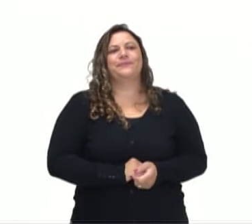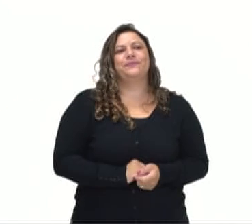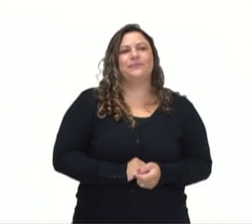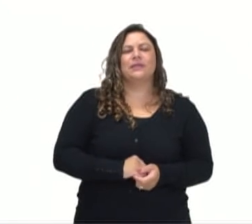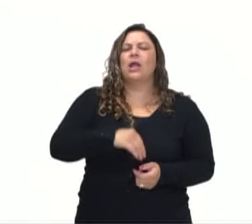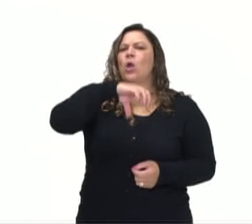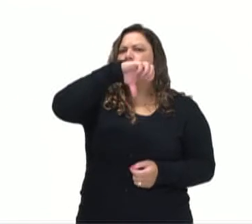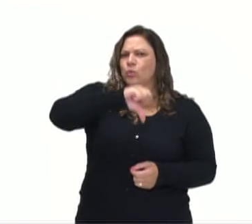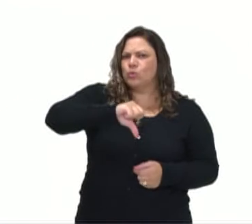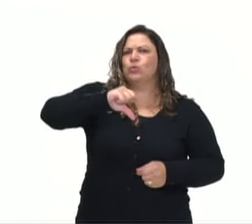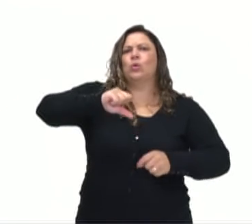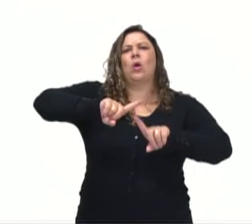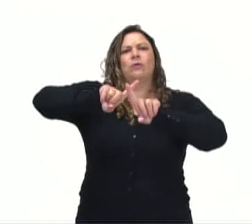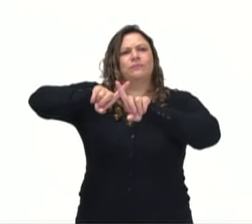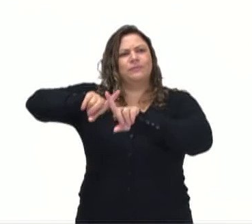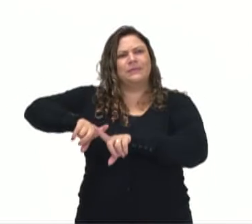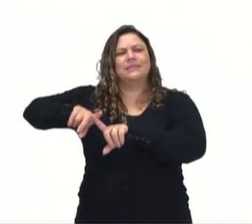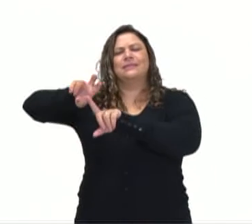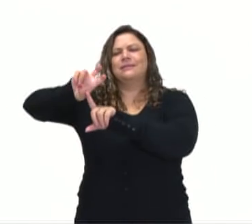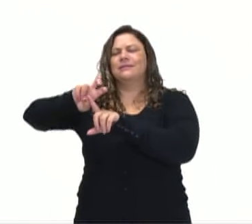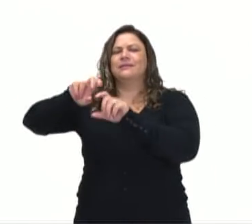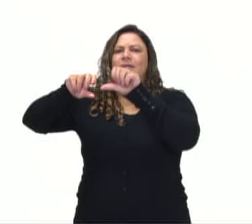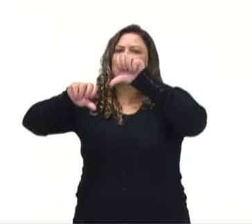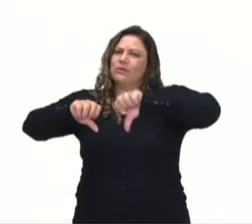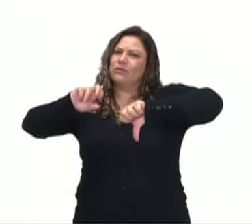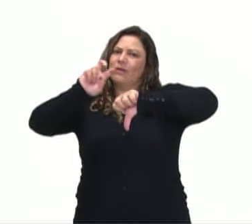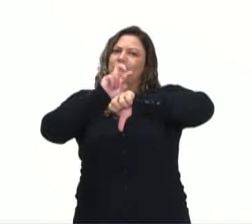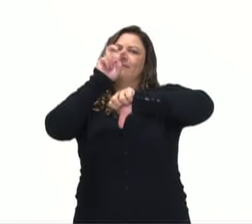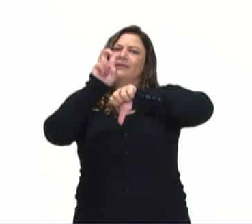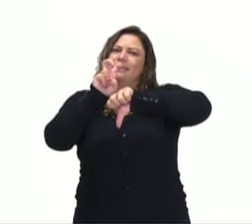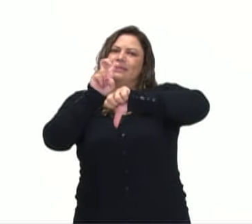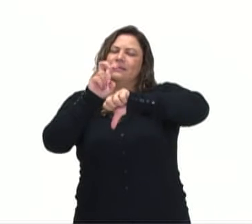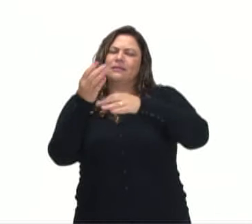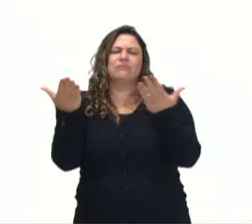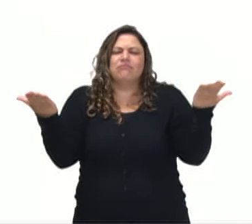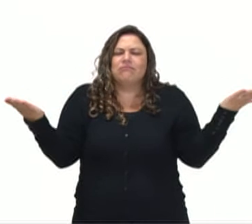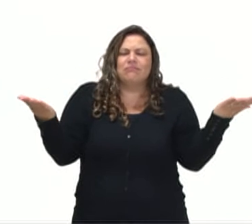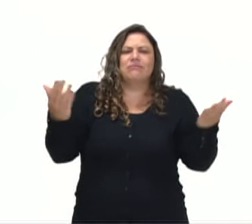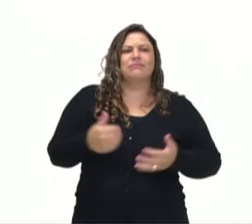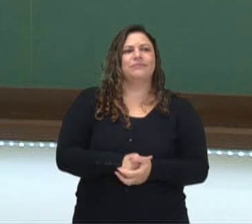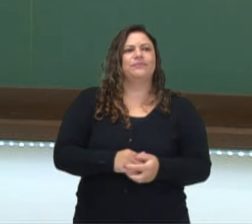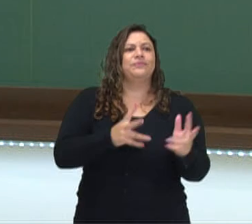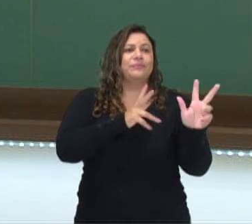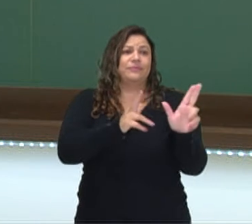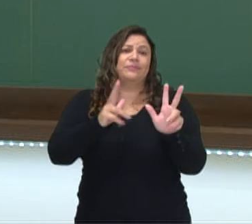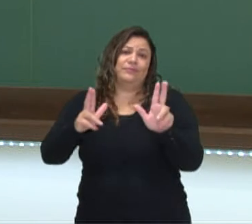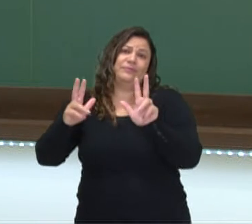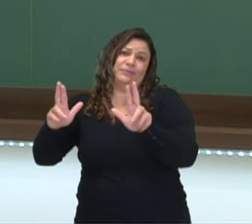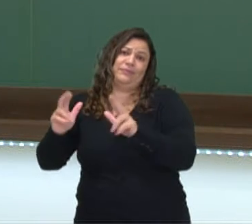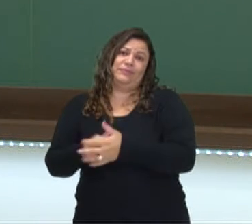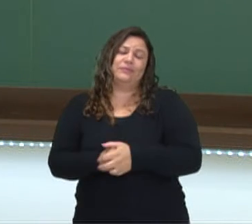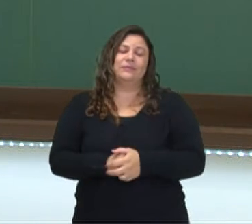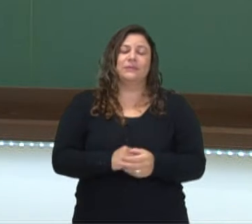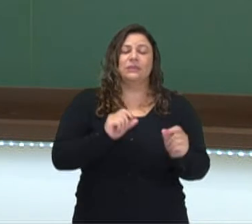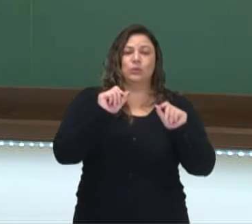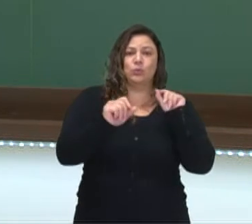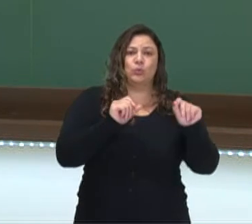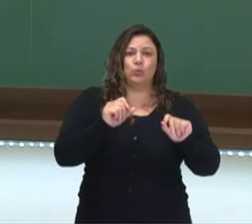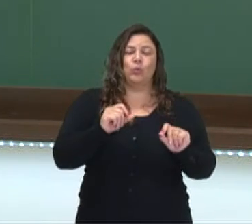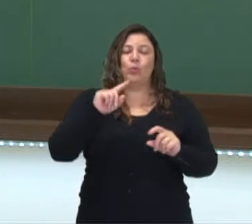Então, 9 vezes 9 elevado à quinta é o quê? Esse 9 é a mesma coisa que 9 elevado a 1. Soma os expoentes.